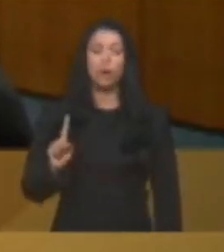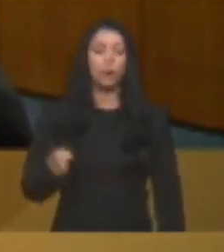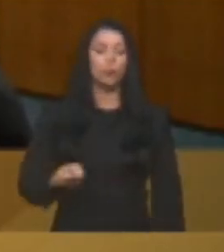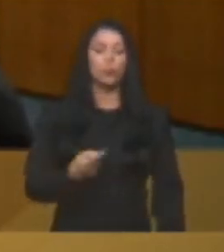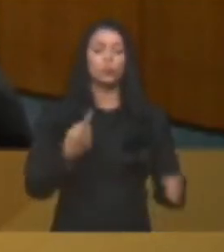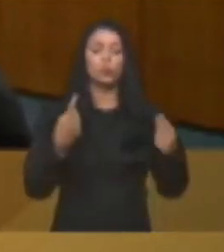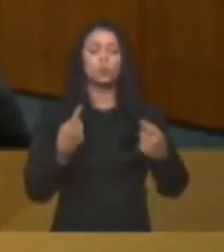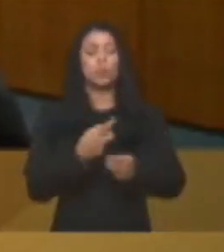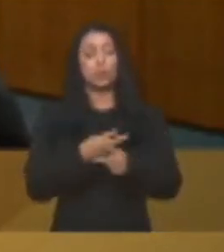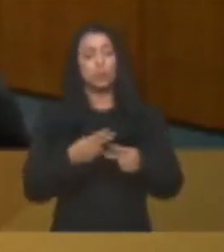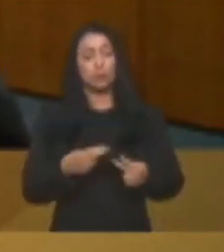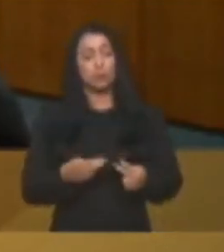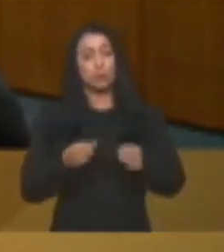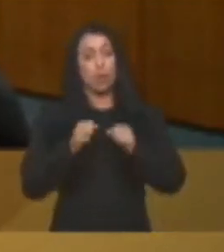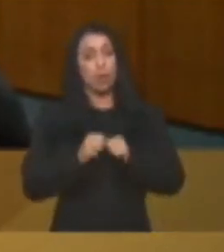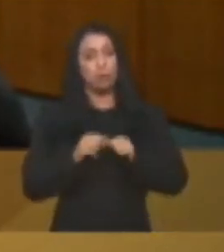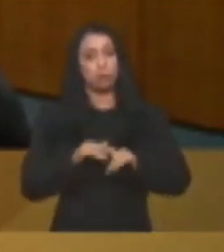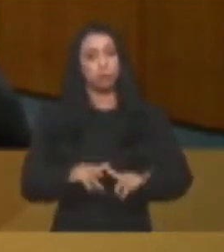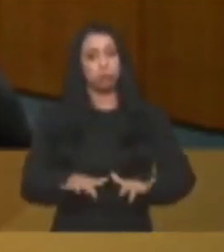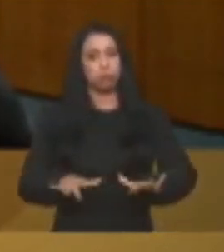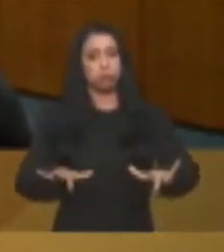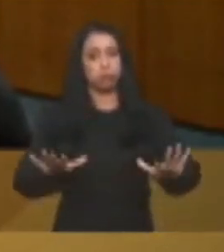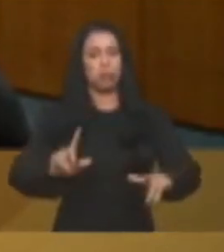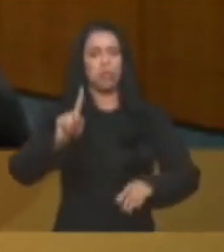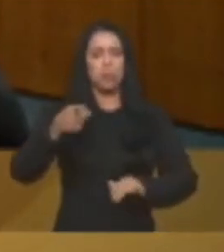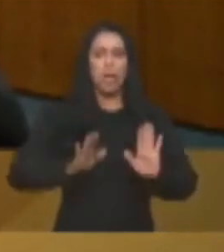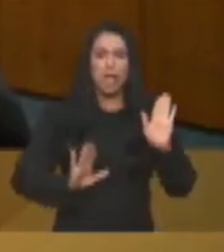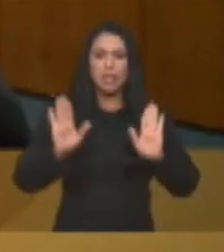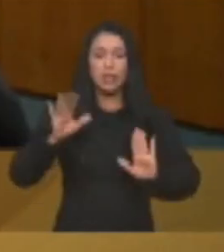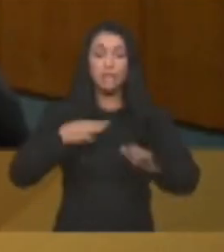o combate à disseminação dessa moléstia, após campanha de